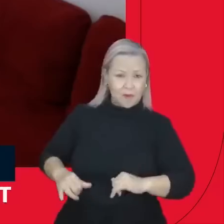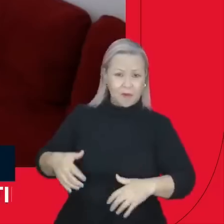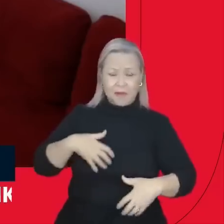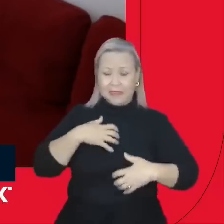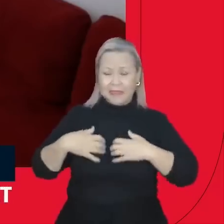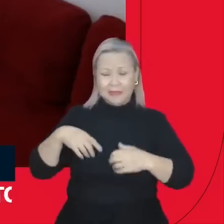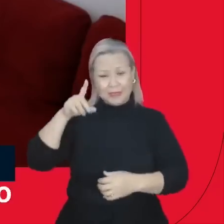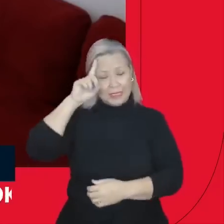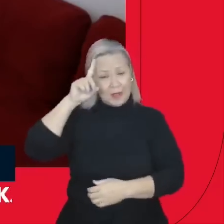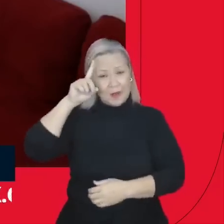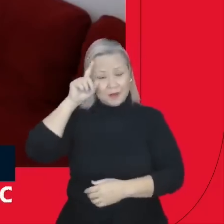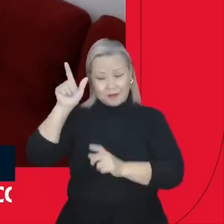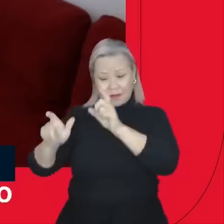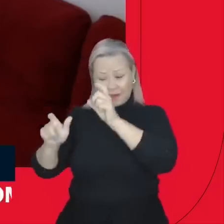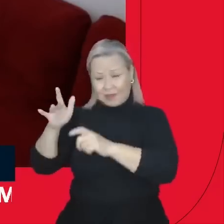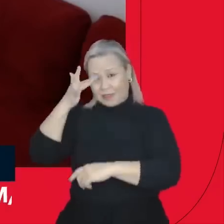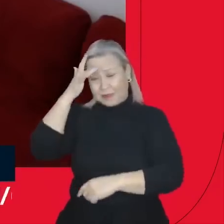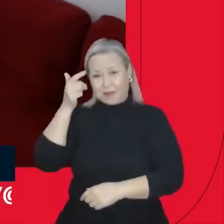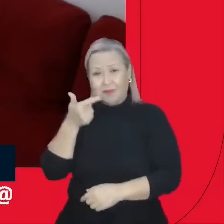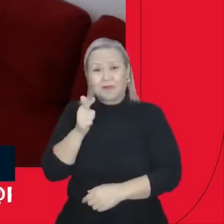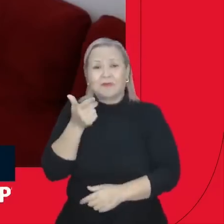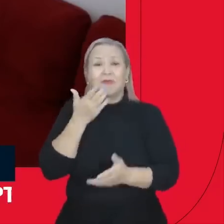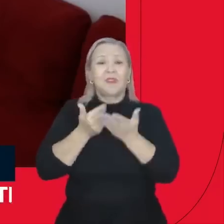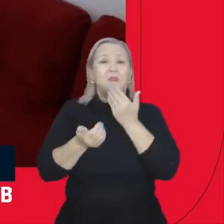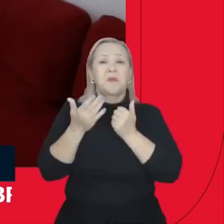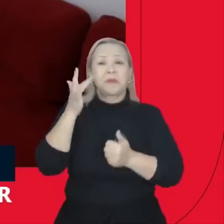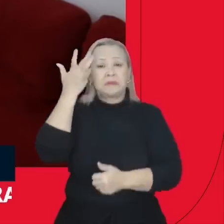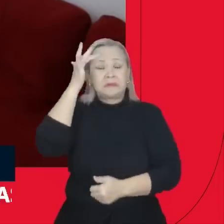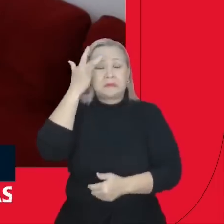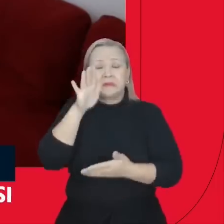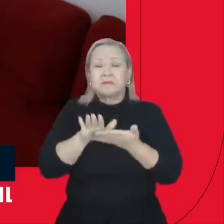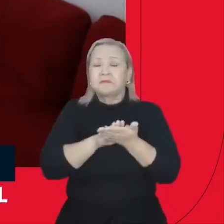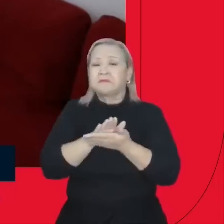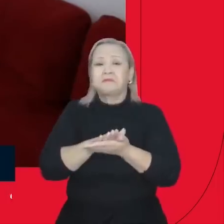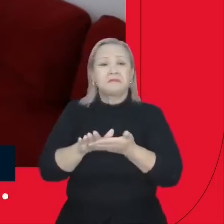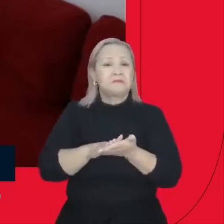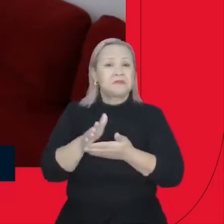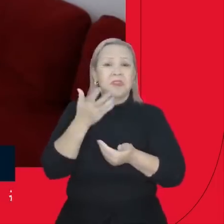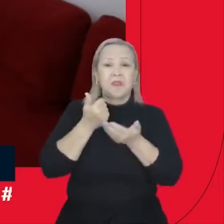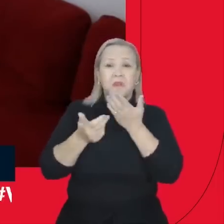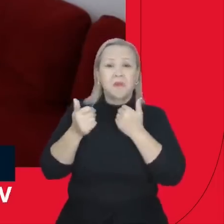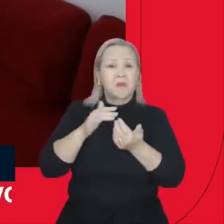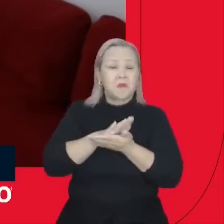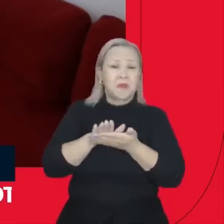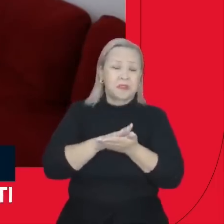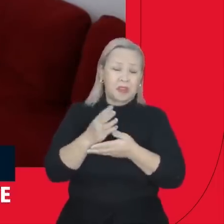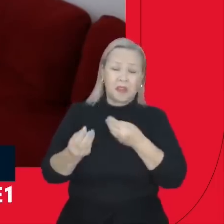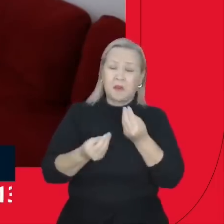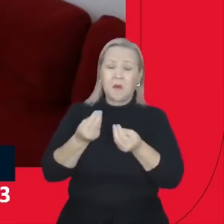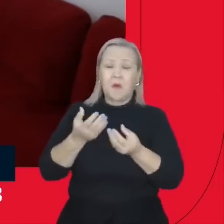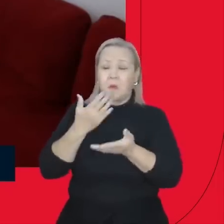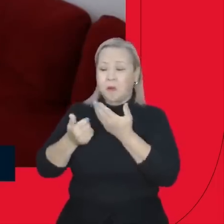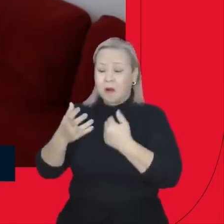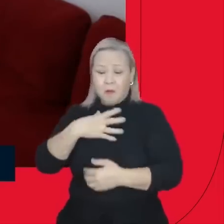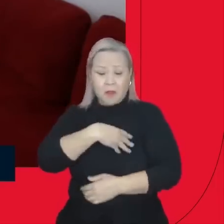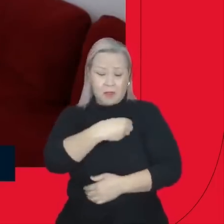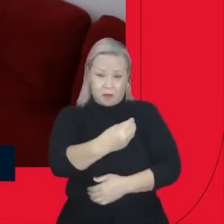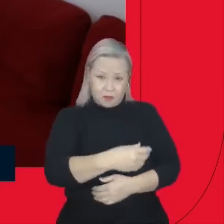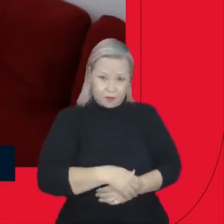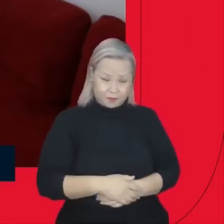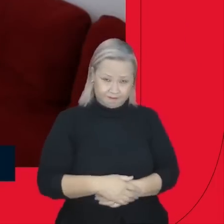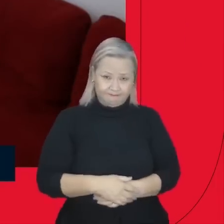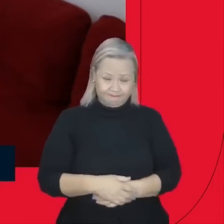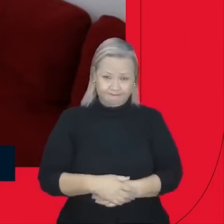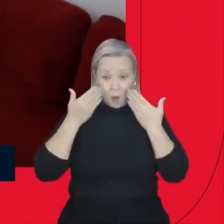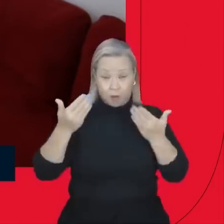quem não tem o que comer, não sabe quando vai comer, não sabe quando vai poder alimentar os seus filhos, né? Então, o fato é que a